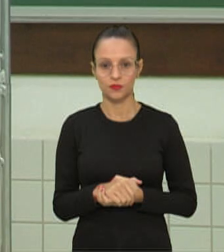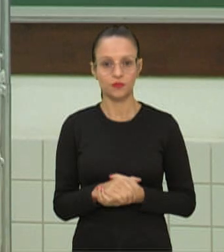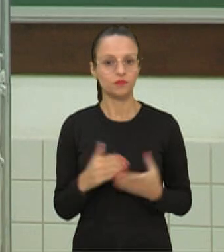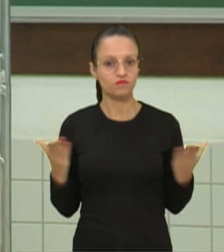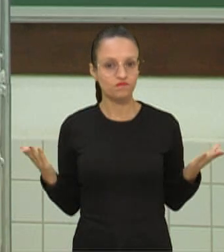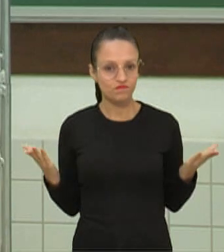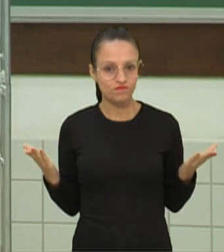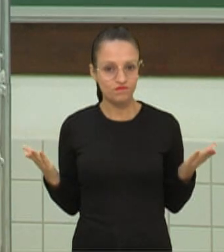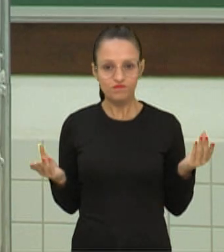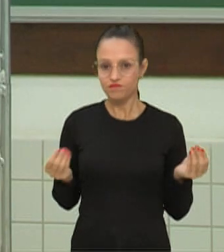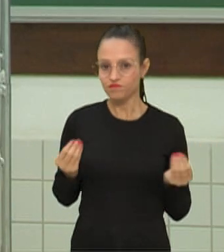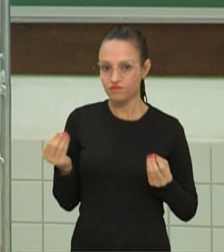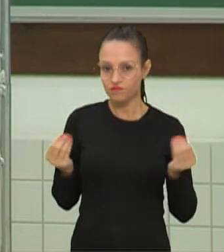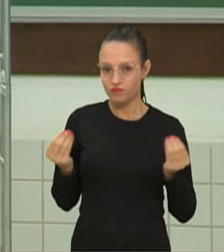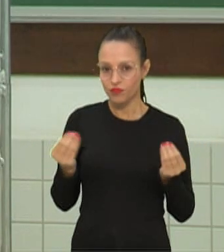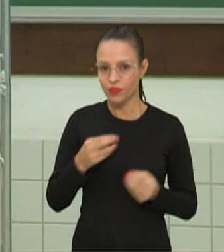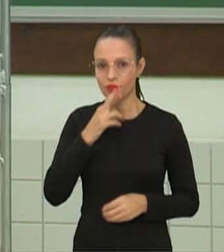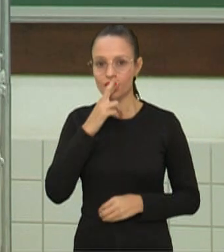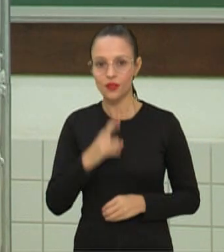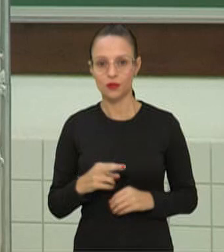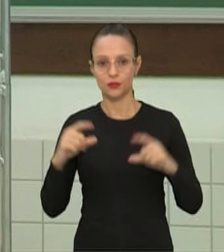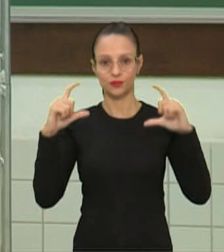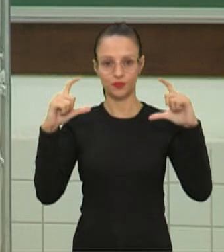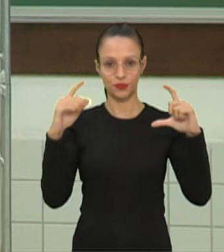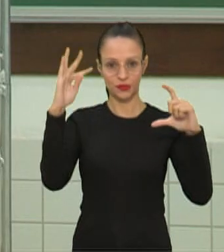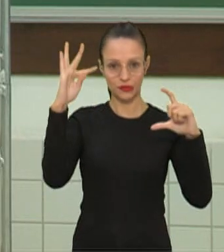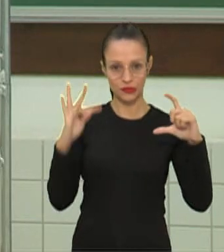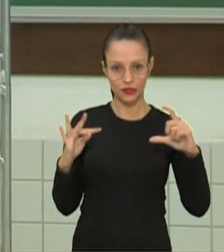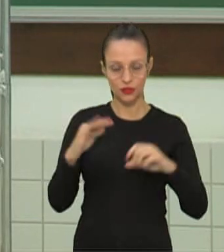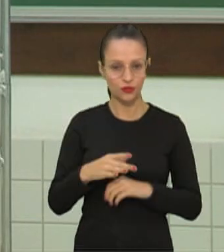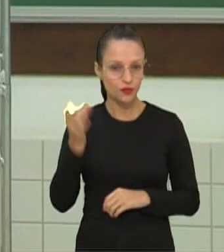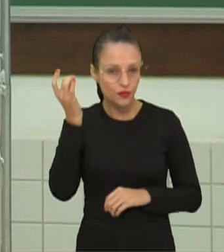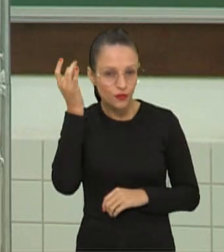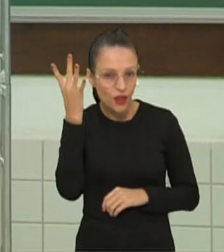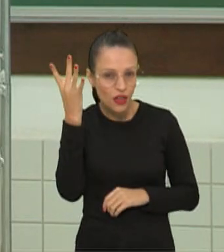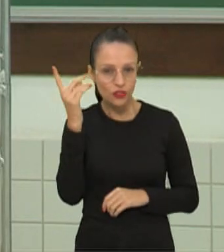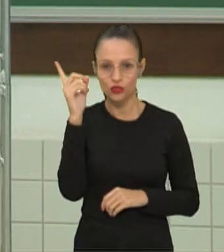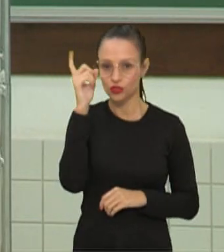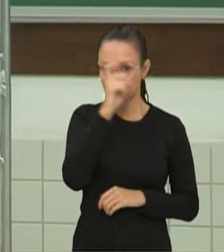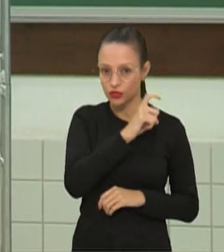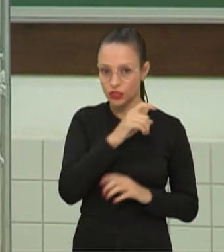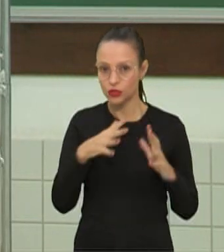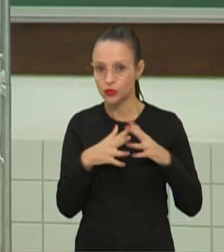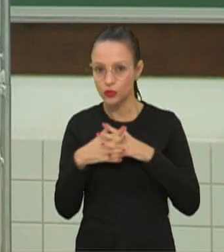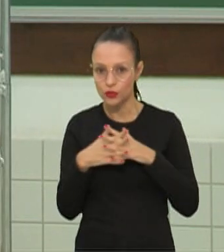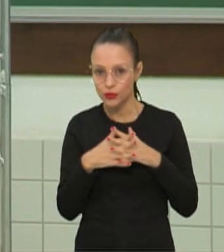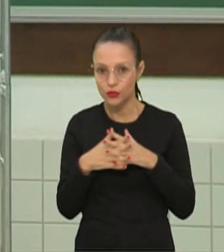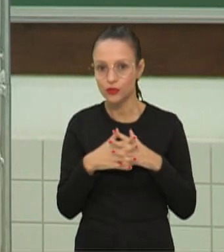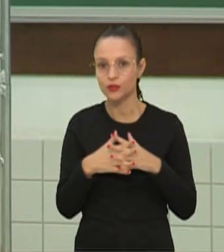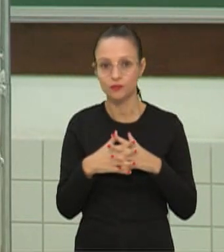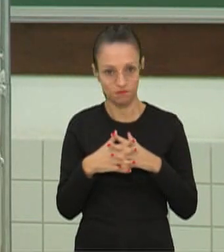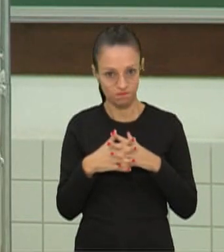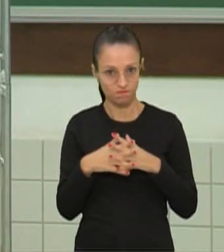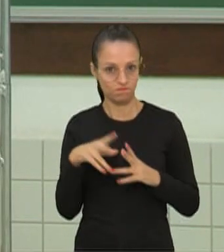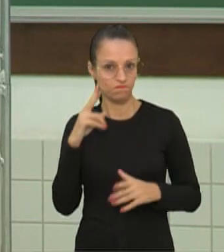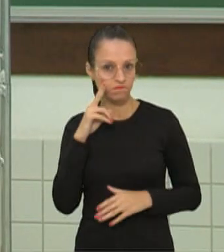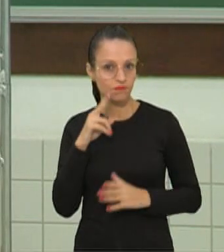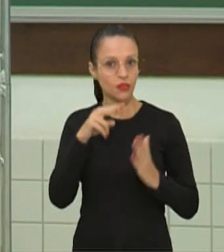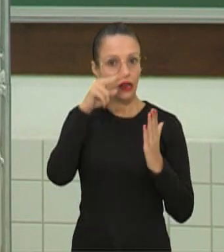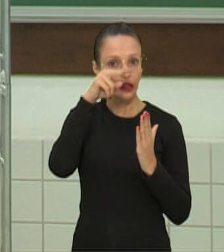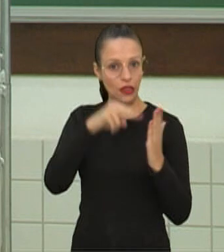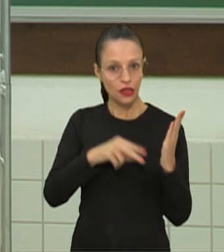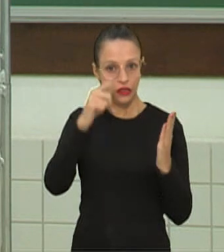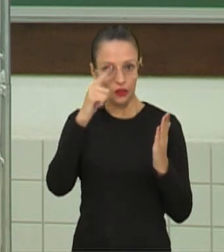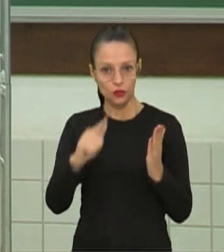E aí, como foi esse problema para você? Foi mais fácil? Foi mais difícil? Foi confuso? Vamos ler ele de novo para a gente